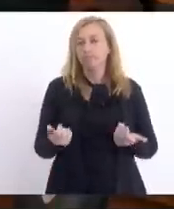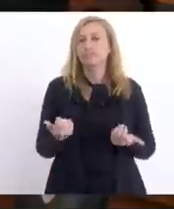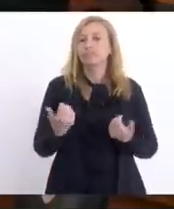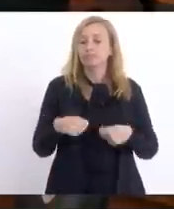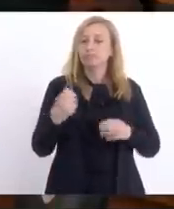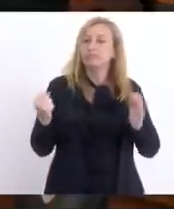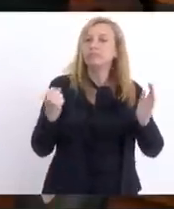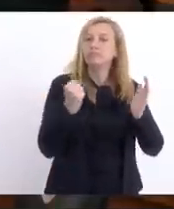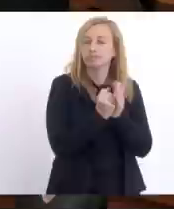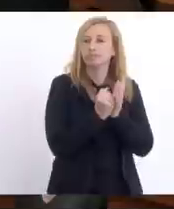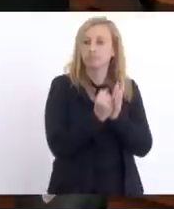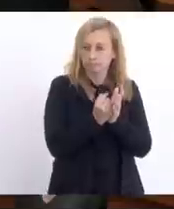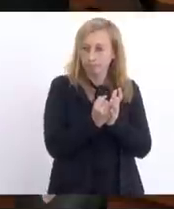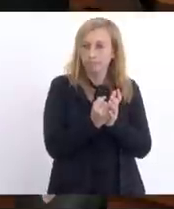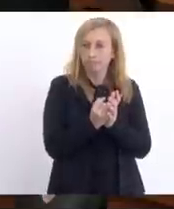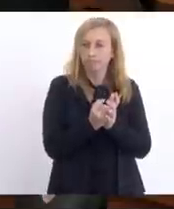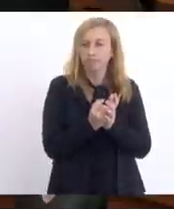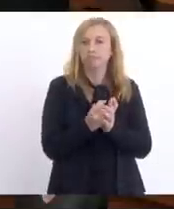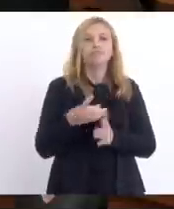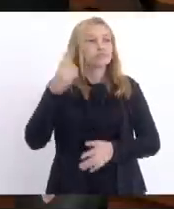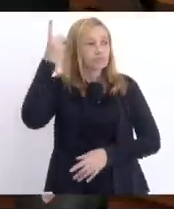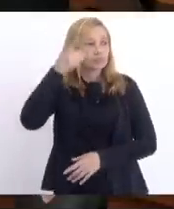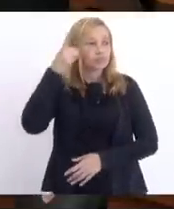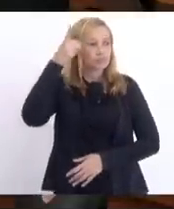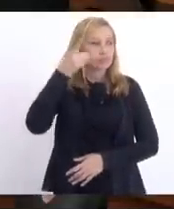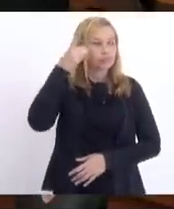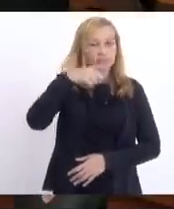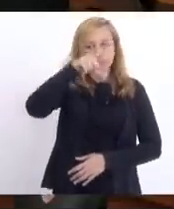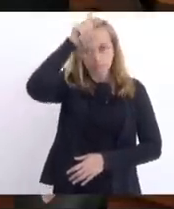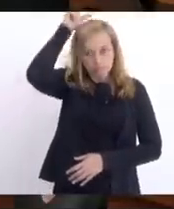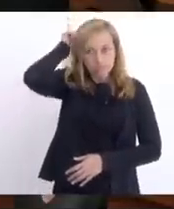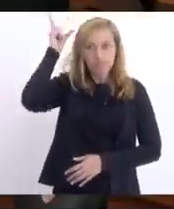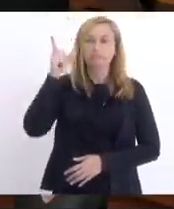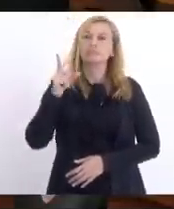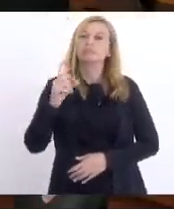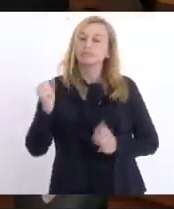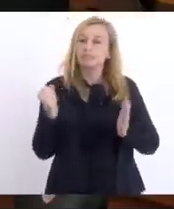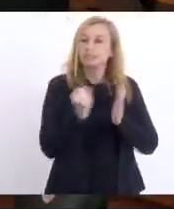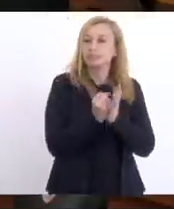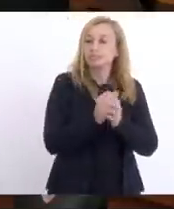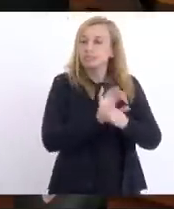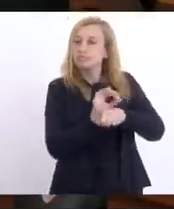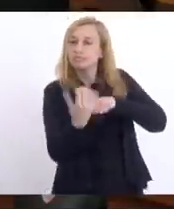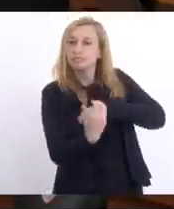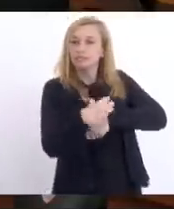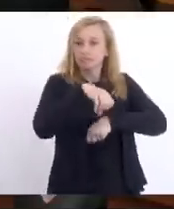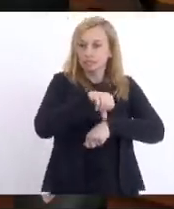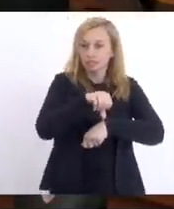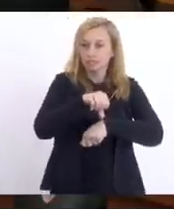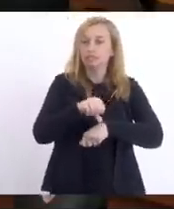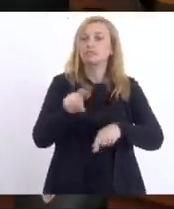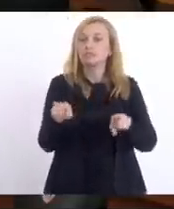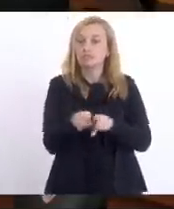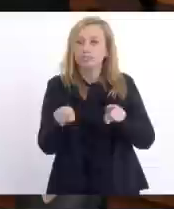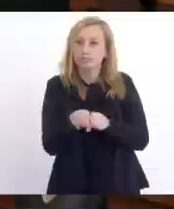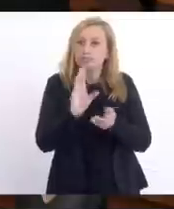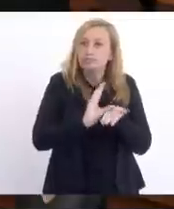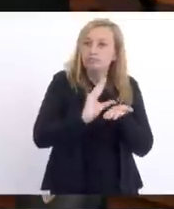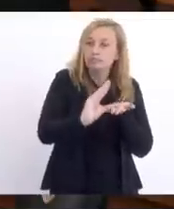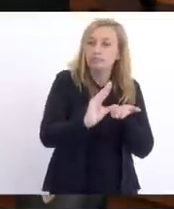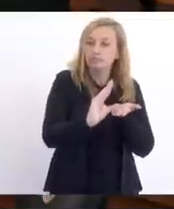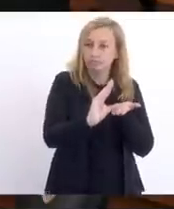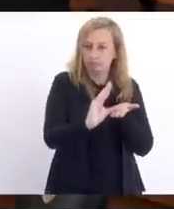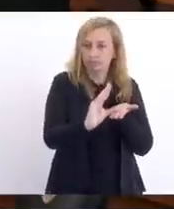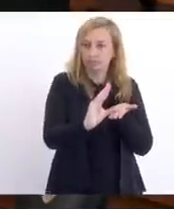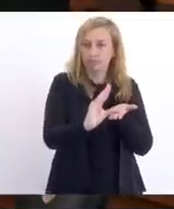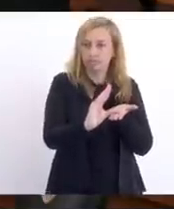um impacto duplo, Luiz Paulo. O impacto da Covid e o impacto no orçamento. E aí